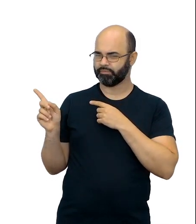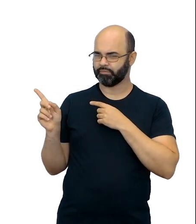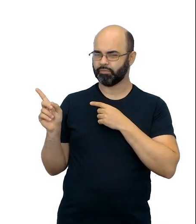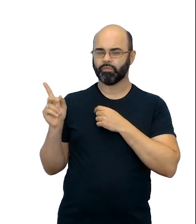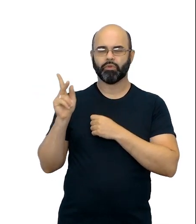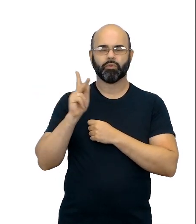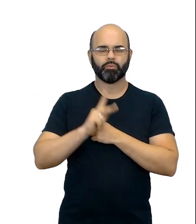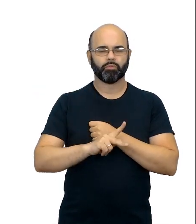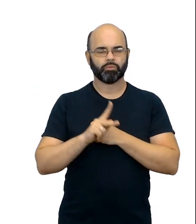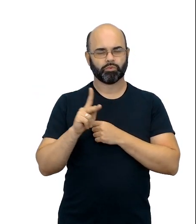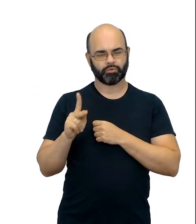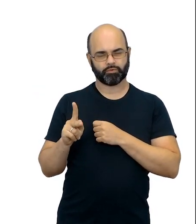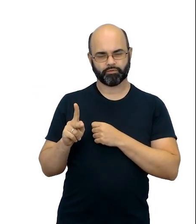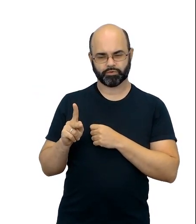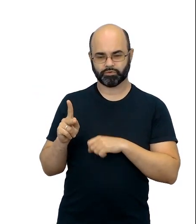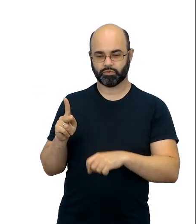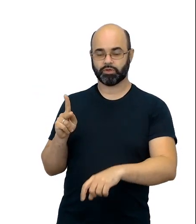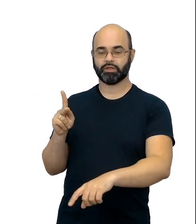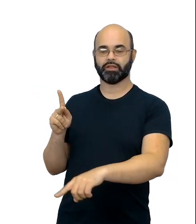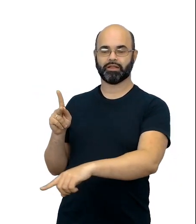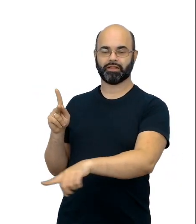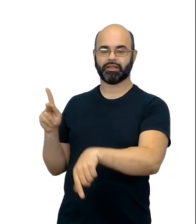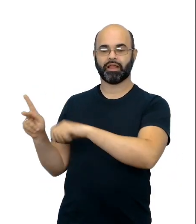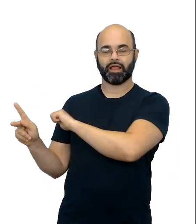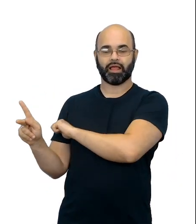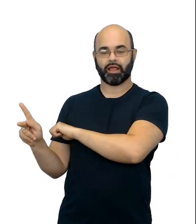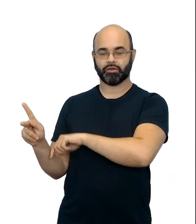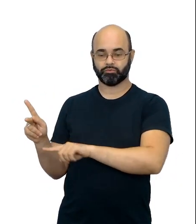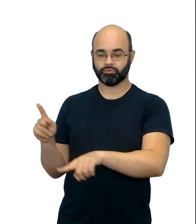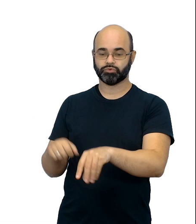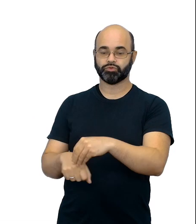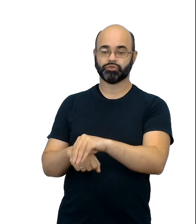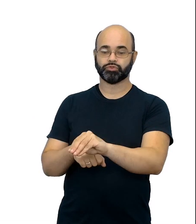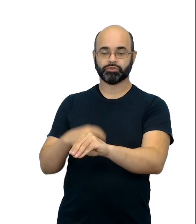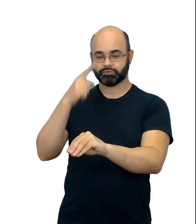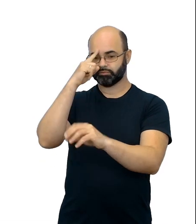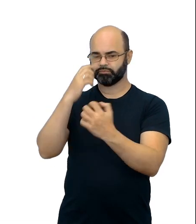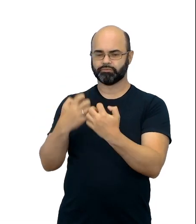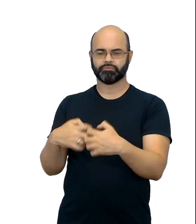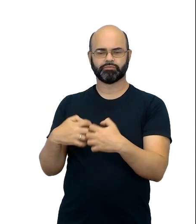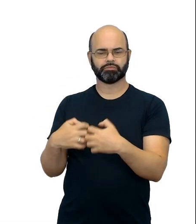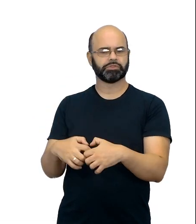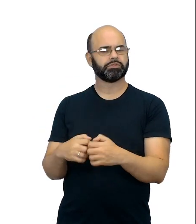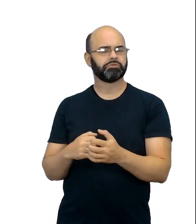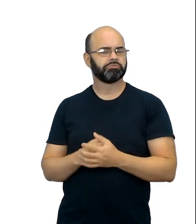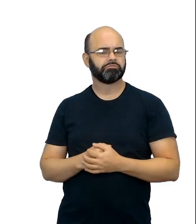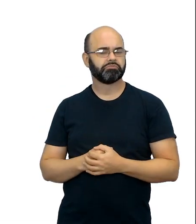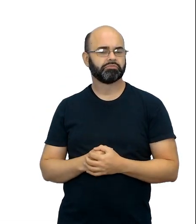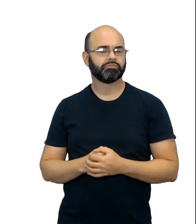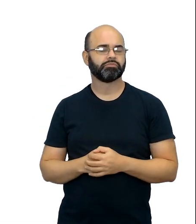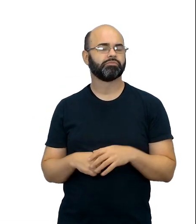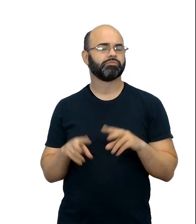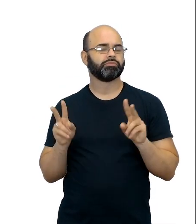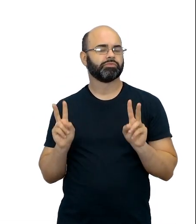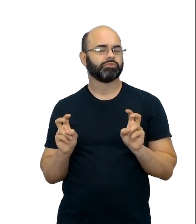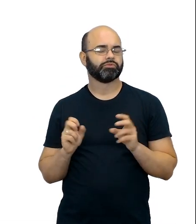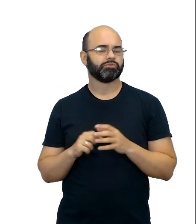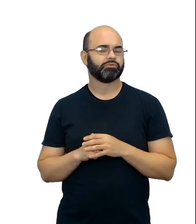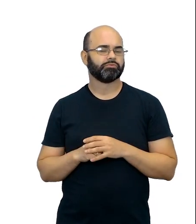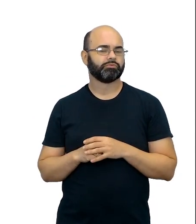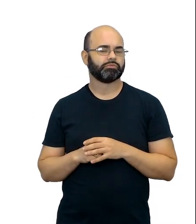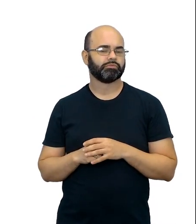seus alunos, os seus estudantes, para que reflitam, né, sobre essa questão de quando se